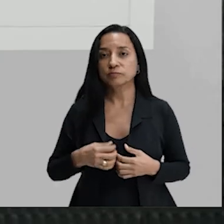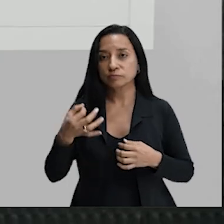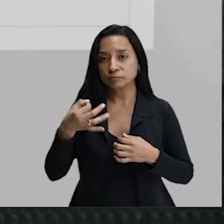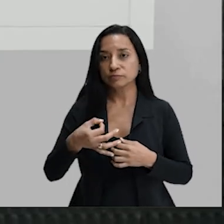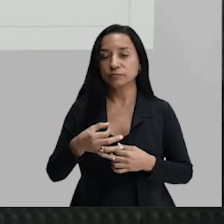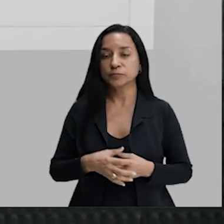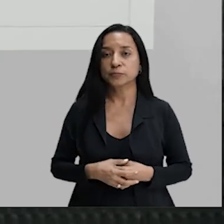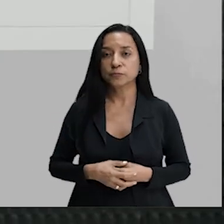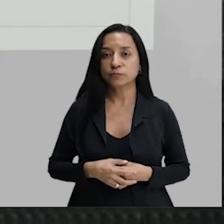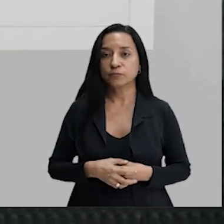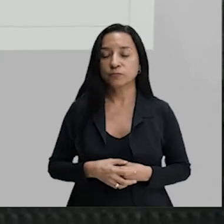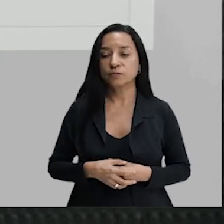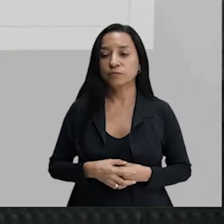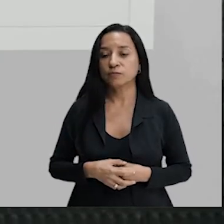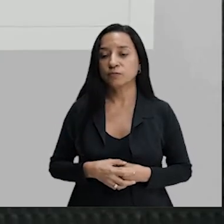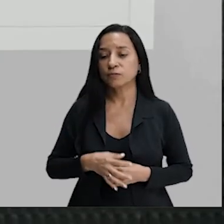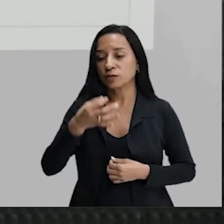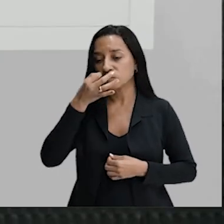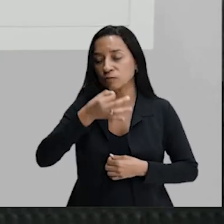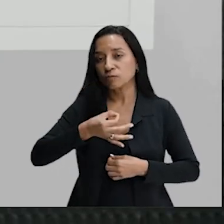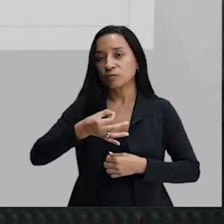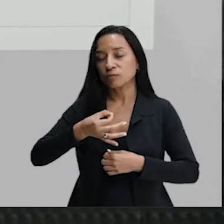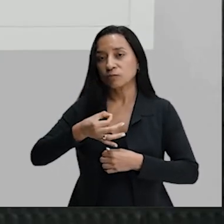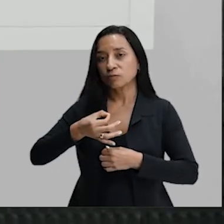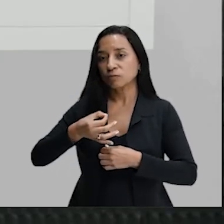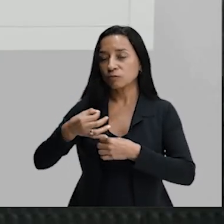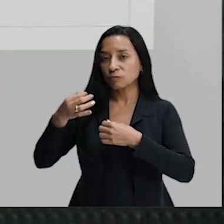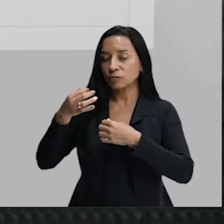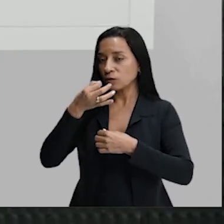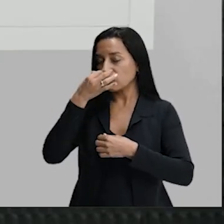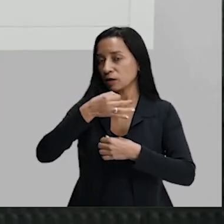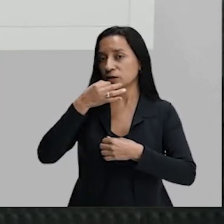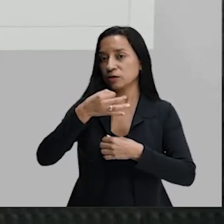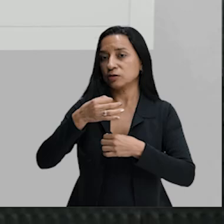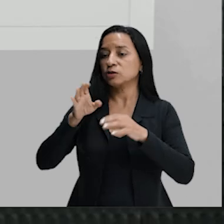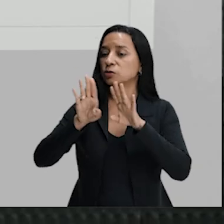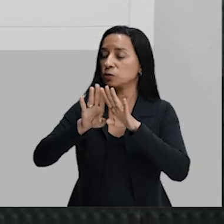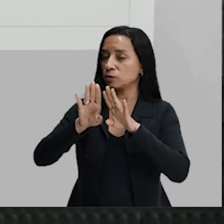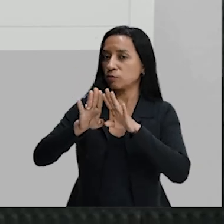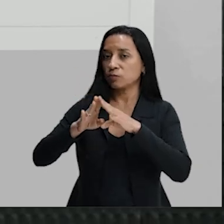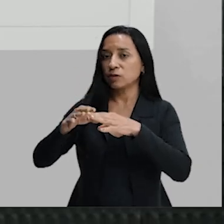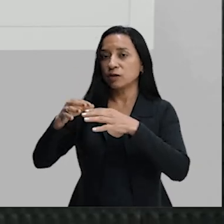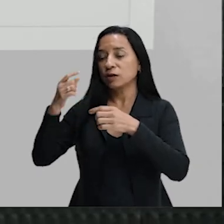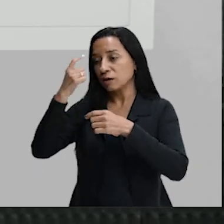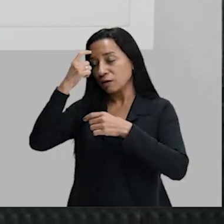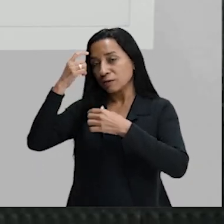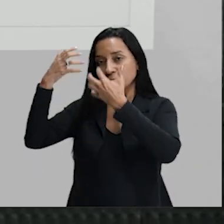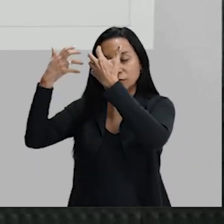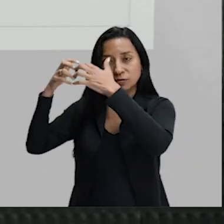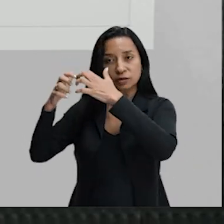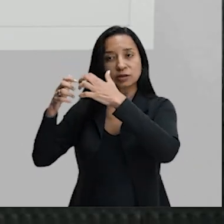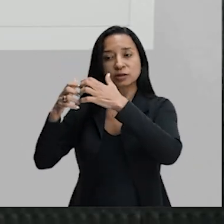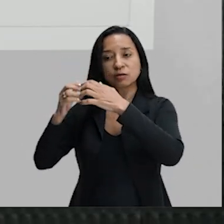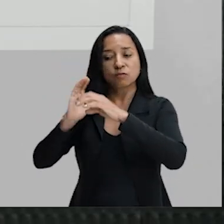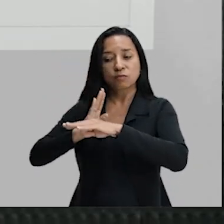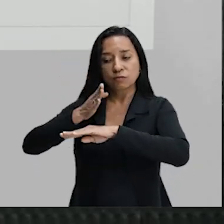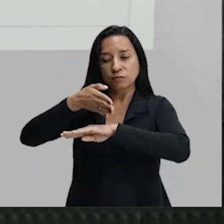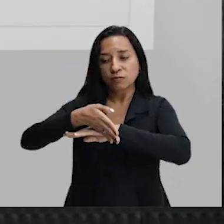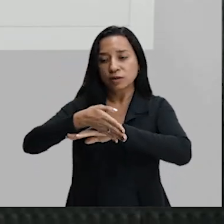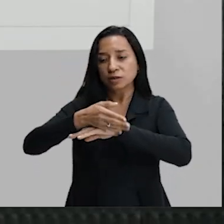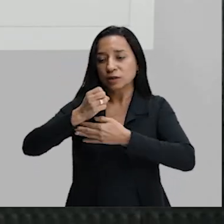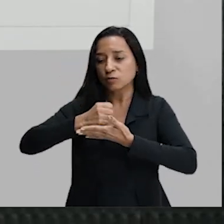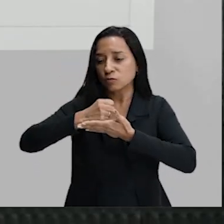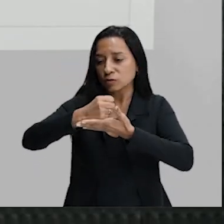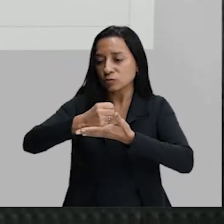certo? Então, a crítica e a reflexão vão entrar, tá, como grandes colaboradores